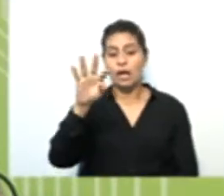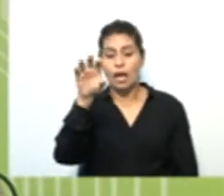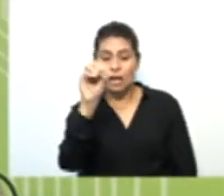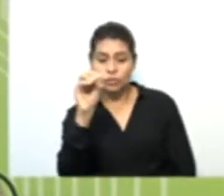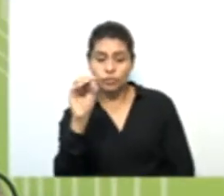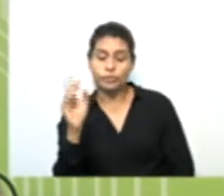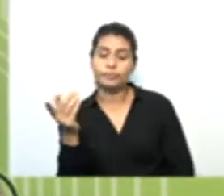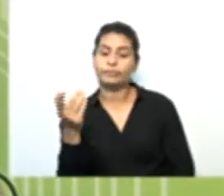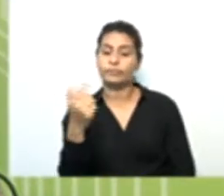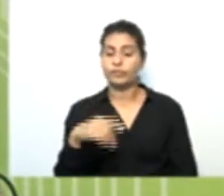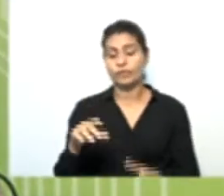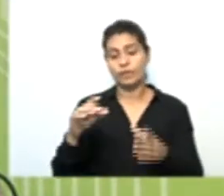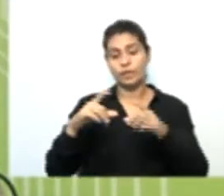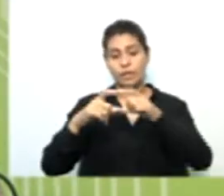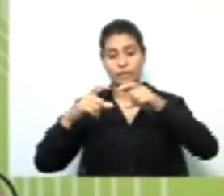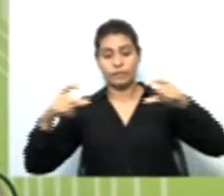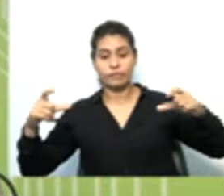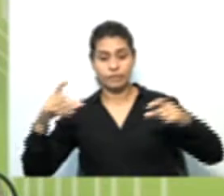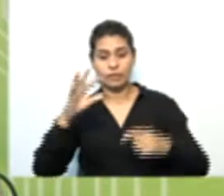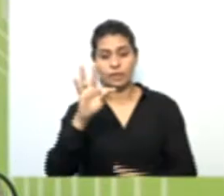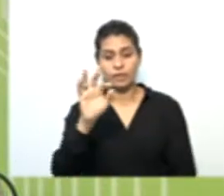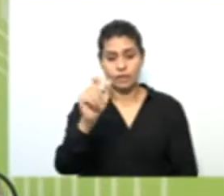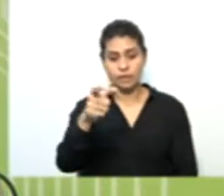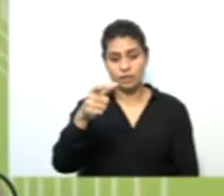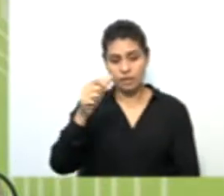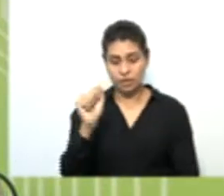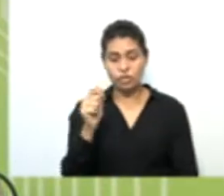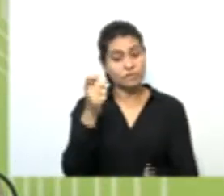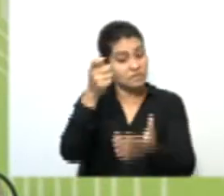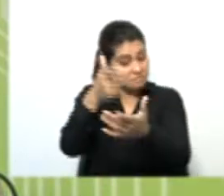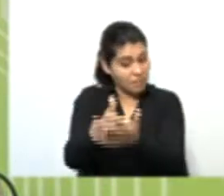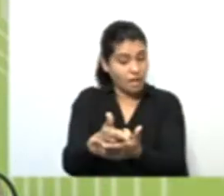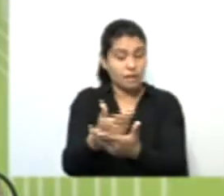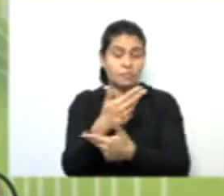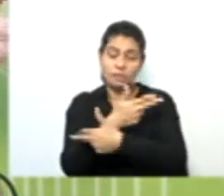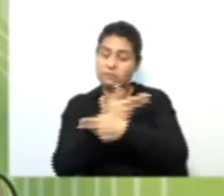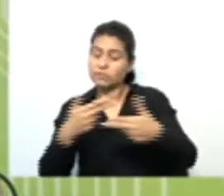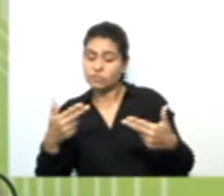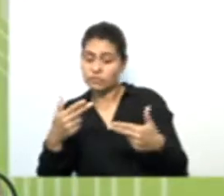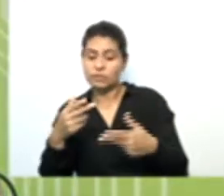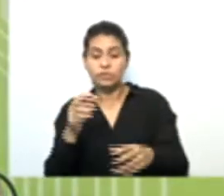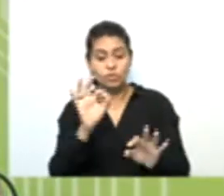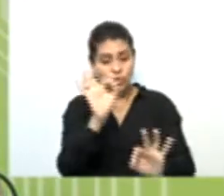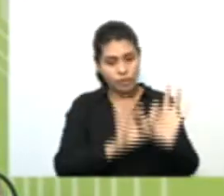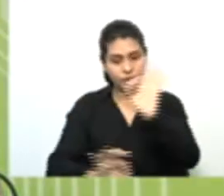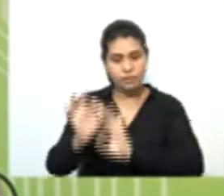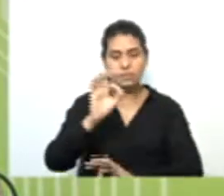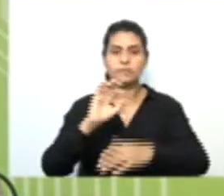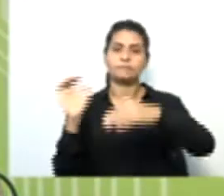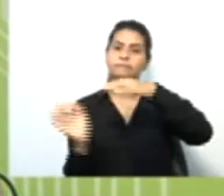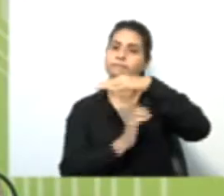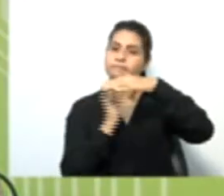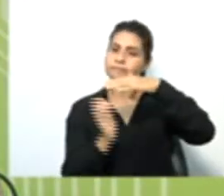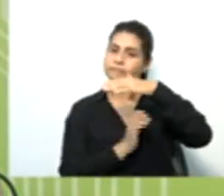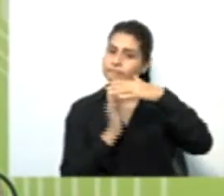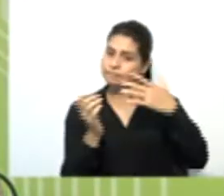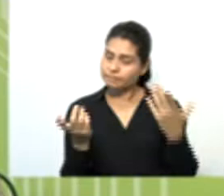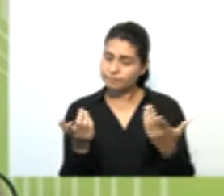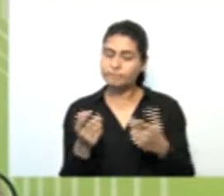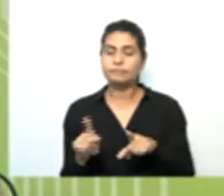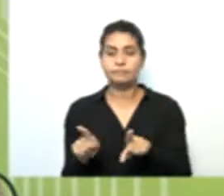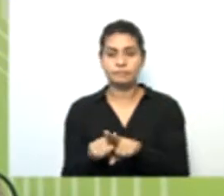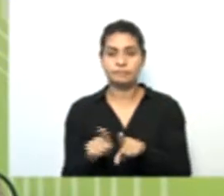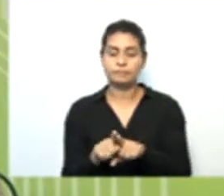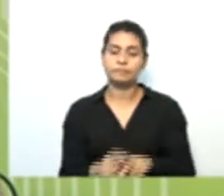da questão da taxa administrativa, que é aquela taxa financeira que serve para manutenção das despesas